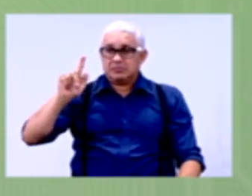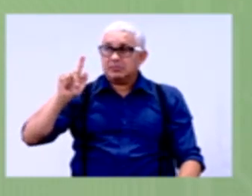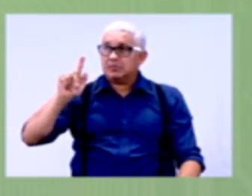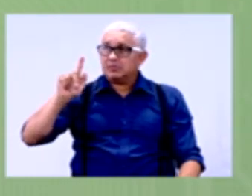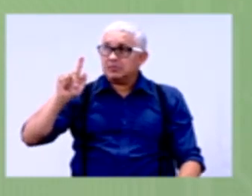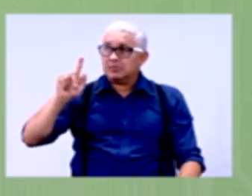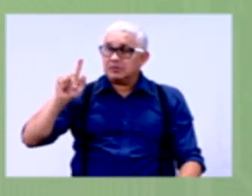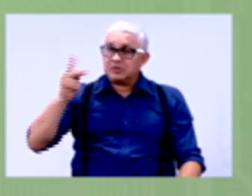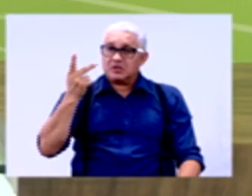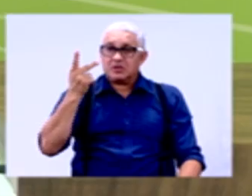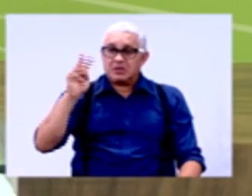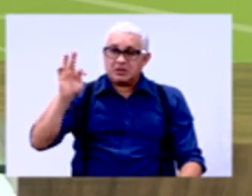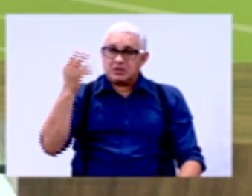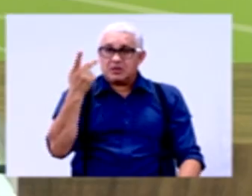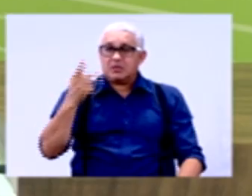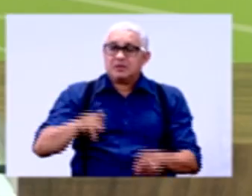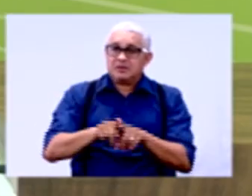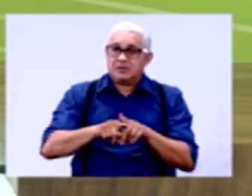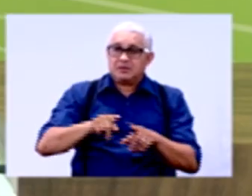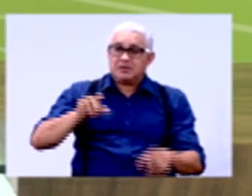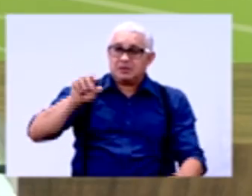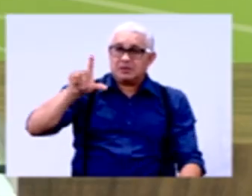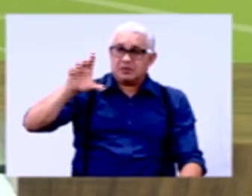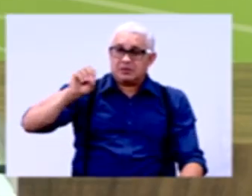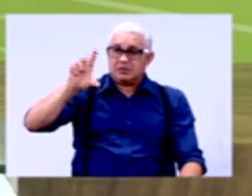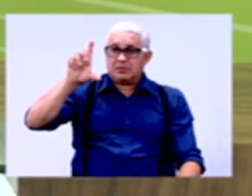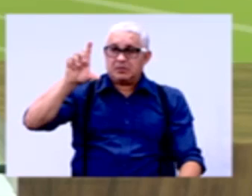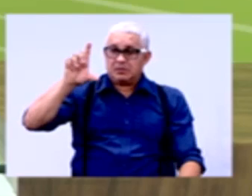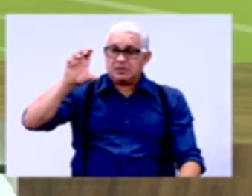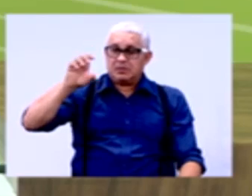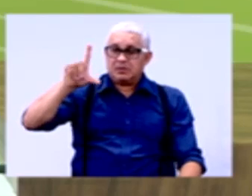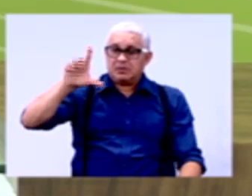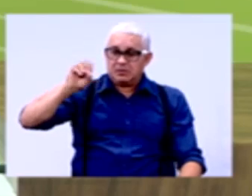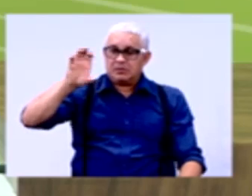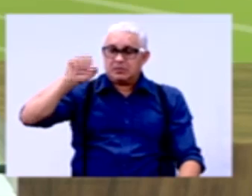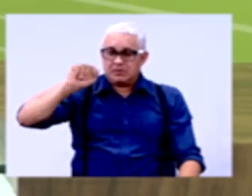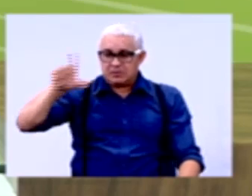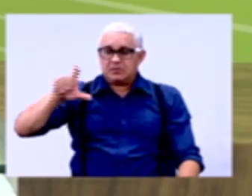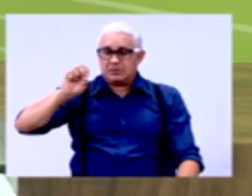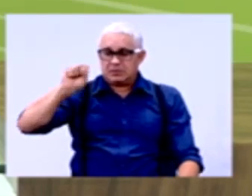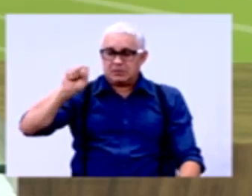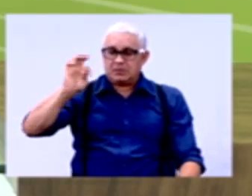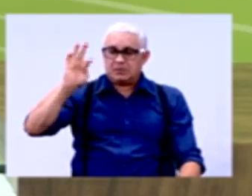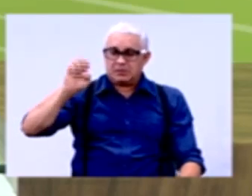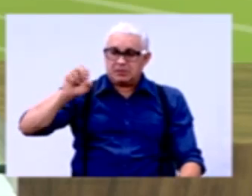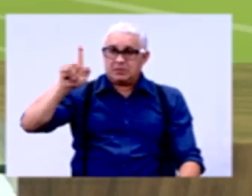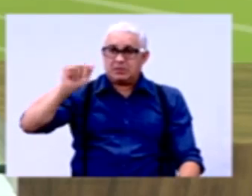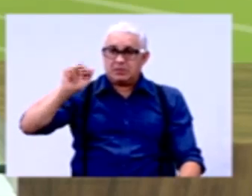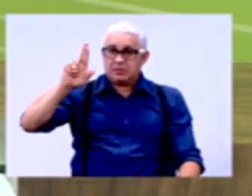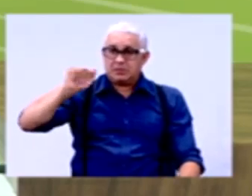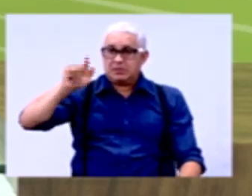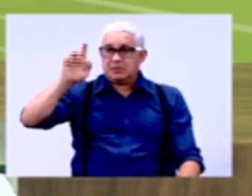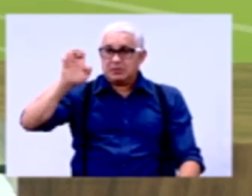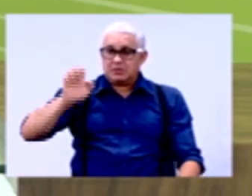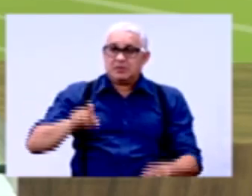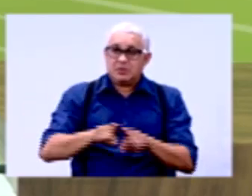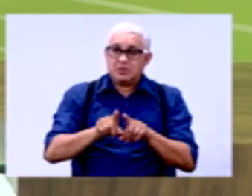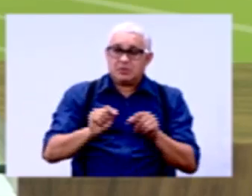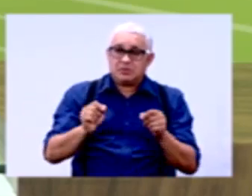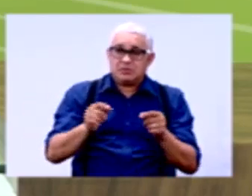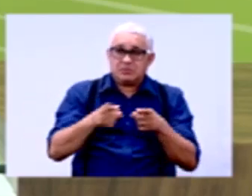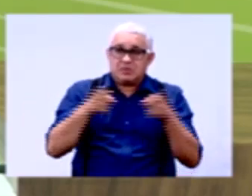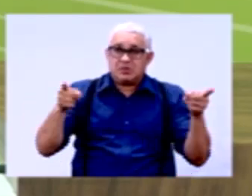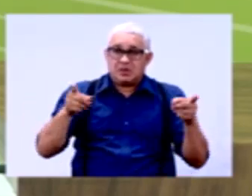Bom, pessoal, então essa propriedade aí, ela retorna o que a gente chama do tamanho do